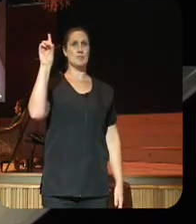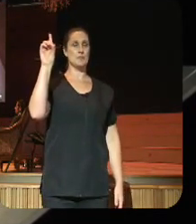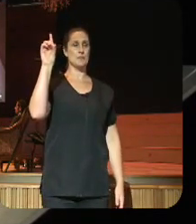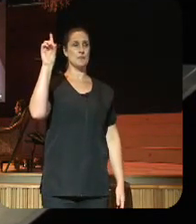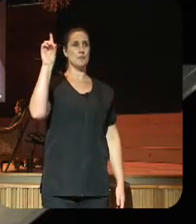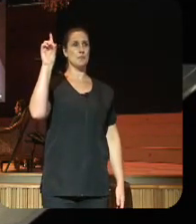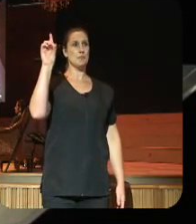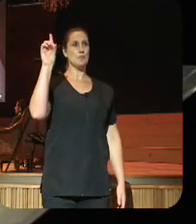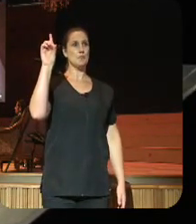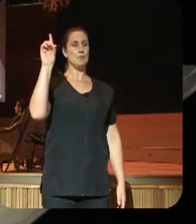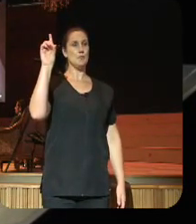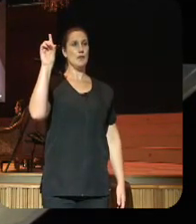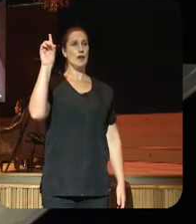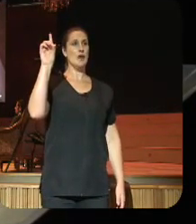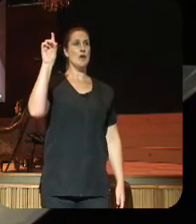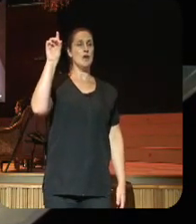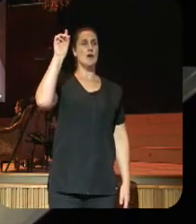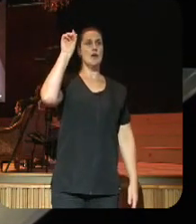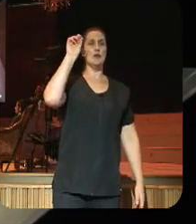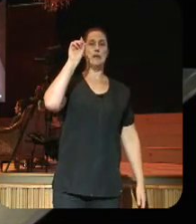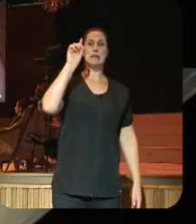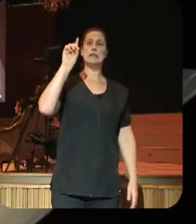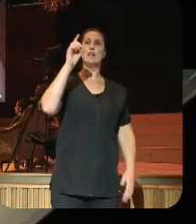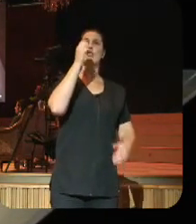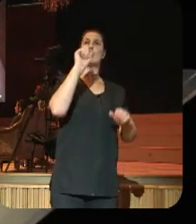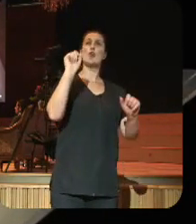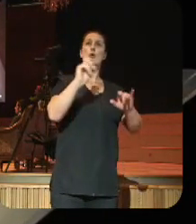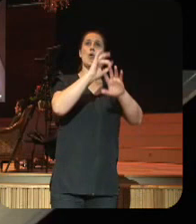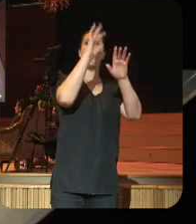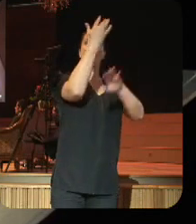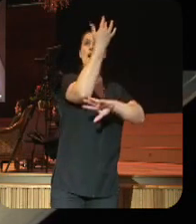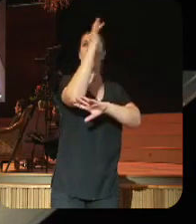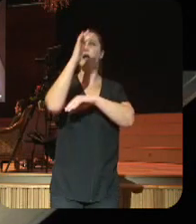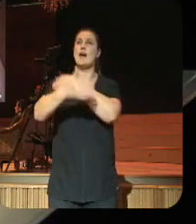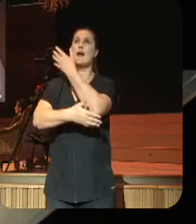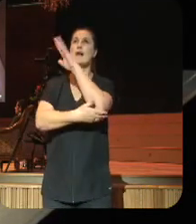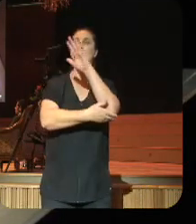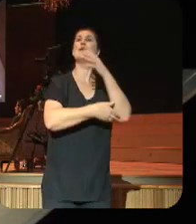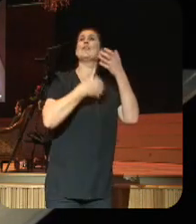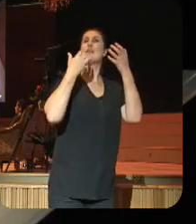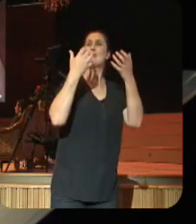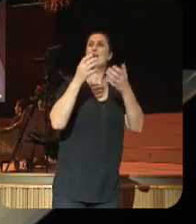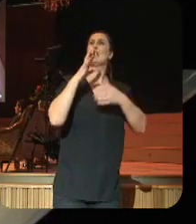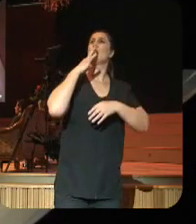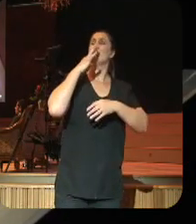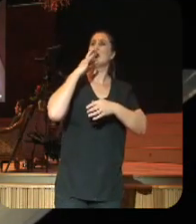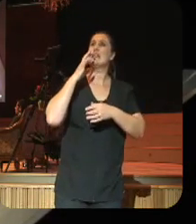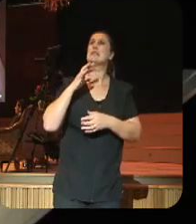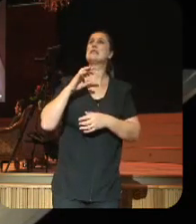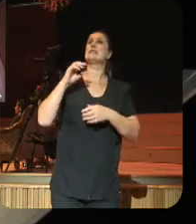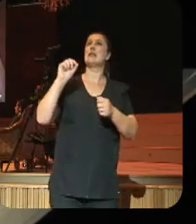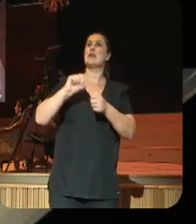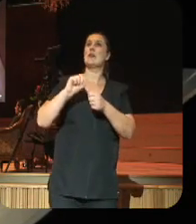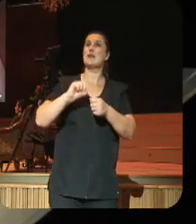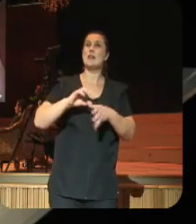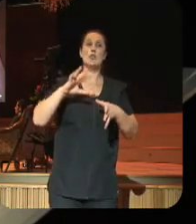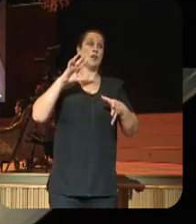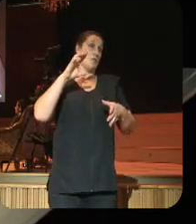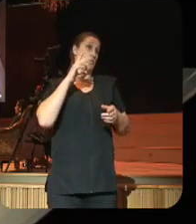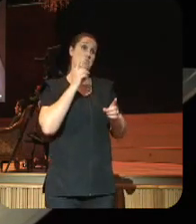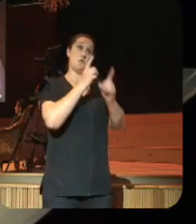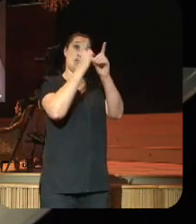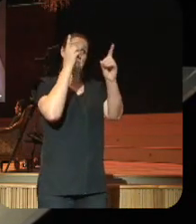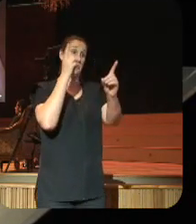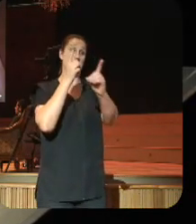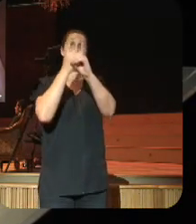Eu olho a glória de Deus que está na natureza e digo: existe um Criador, eu quero me encontrar com Ele, e eu vou tentando achar as minhas